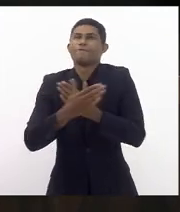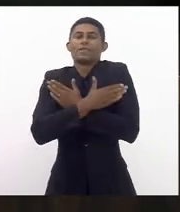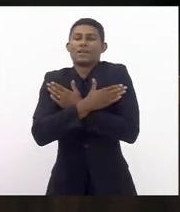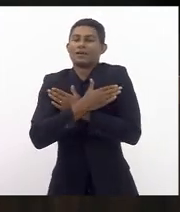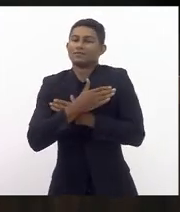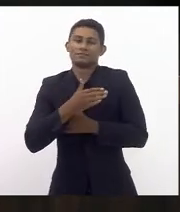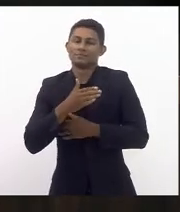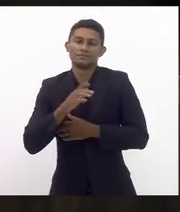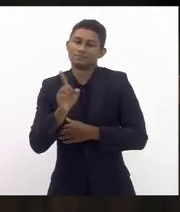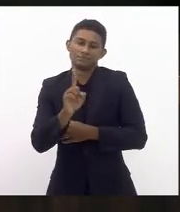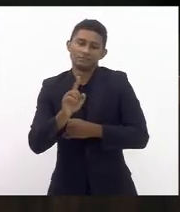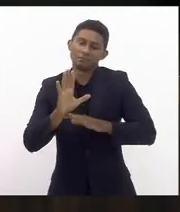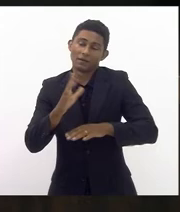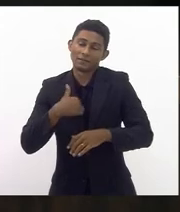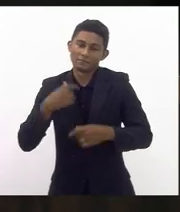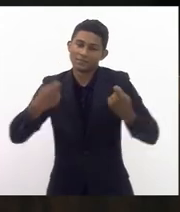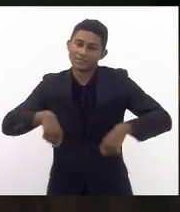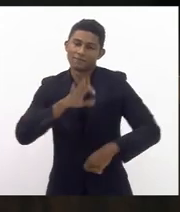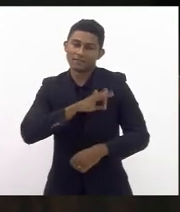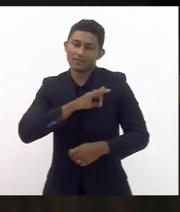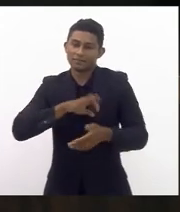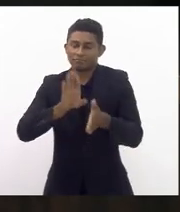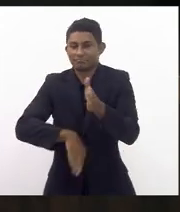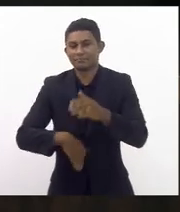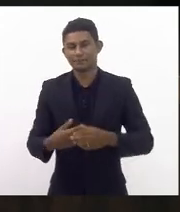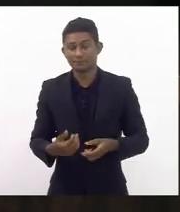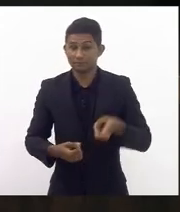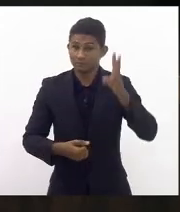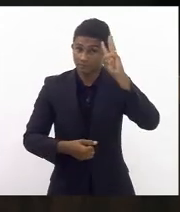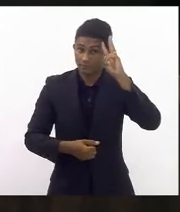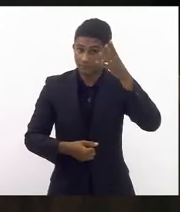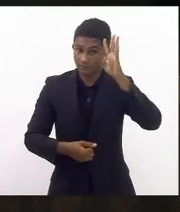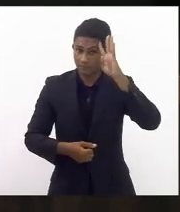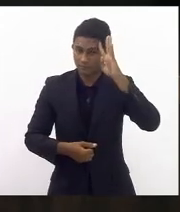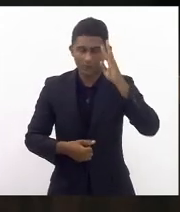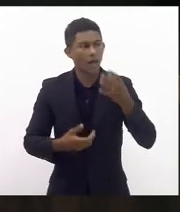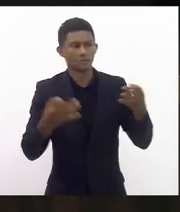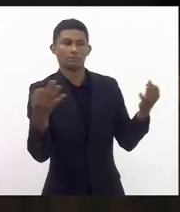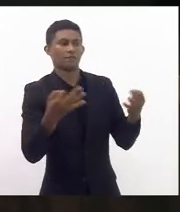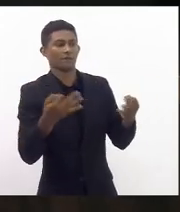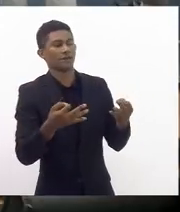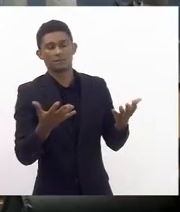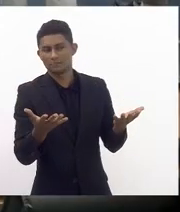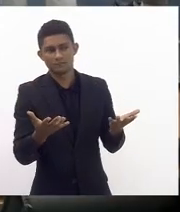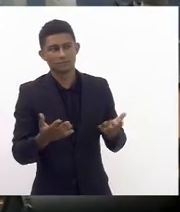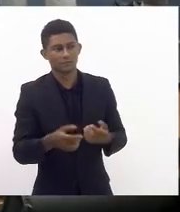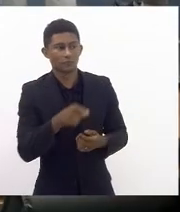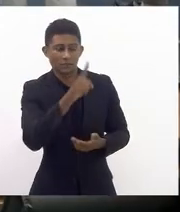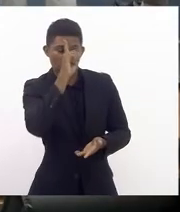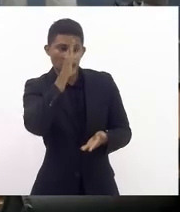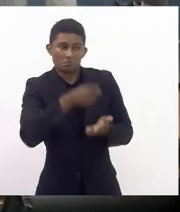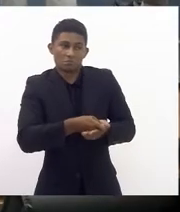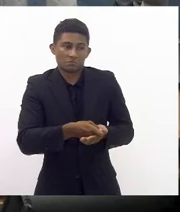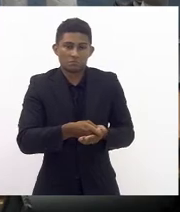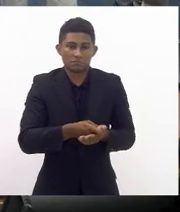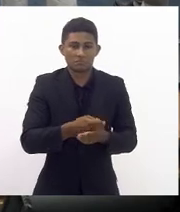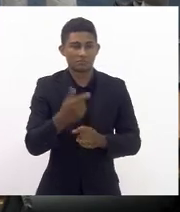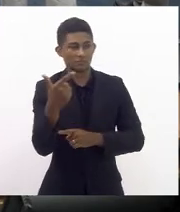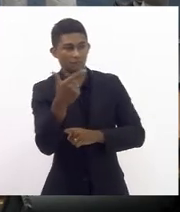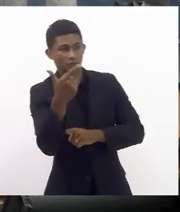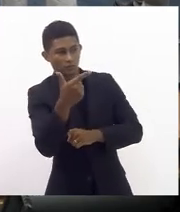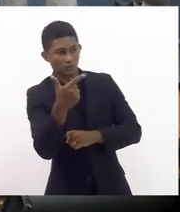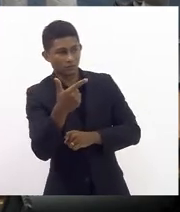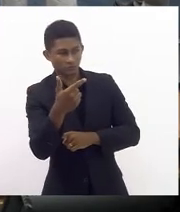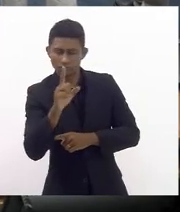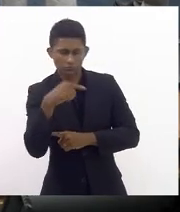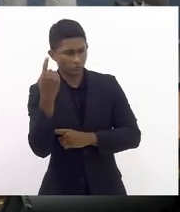cortar. Terça e quarta. Perfeitamente, a gente só queria saber. Só decidir 22, 22 estaremos